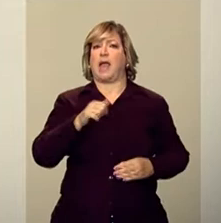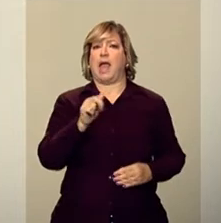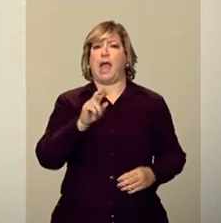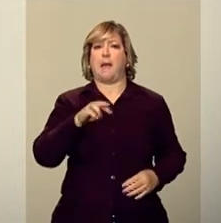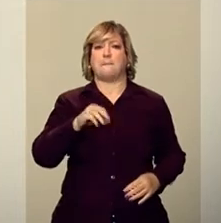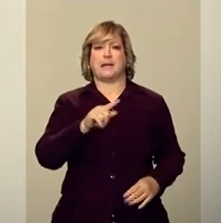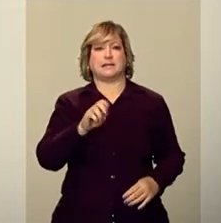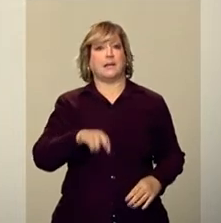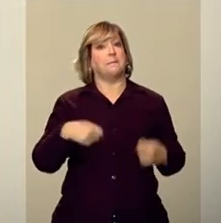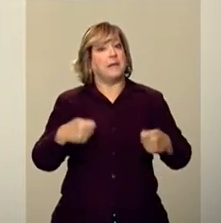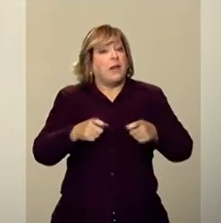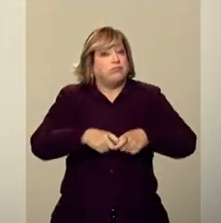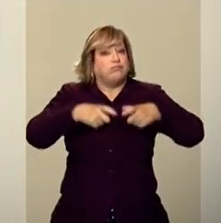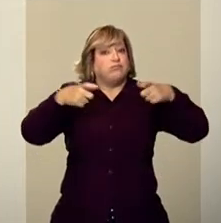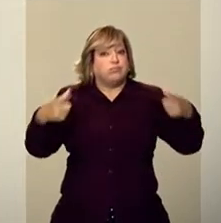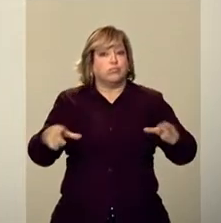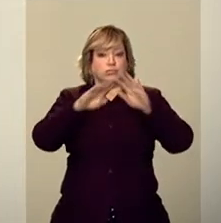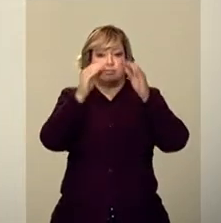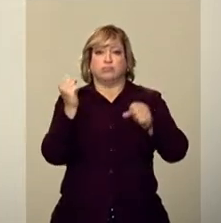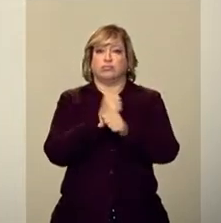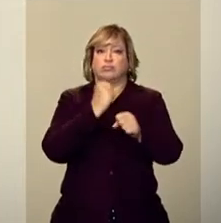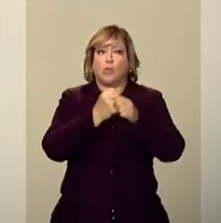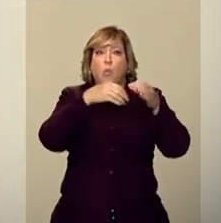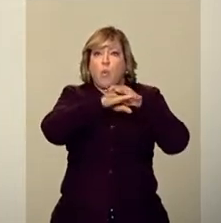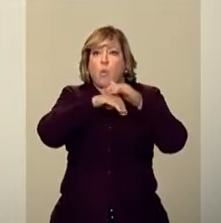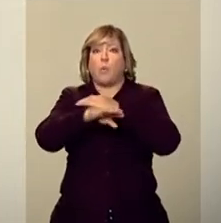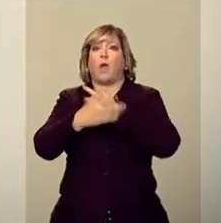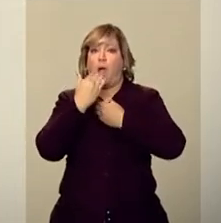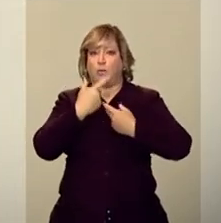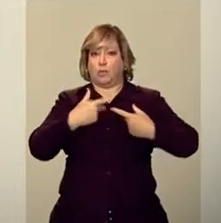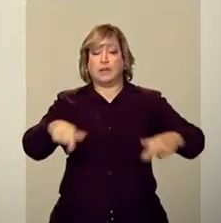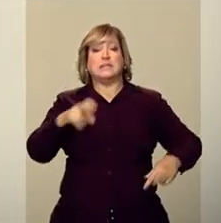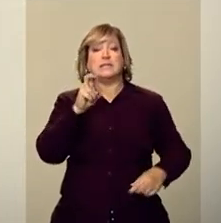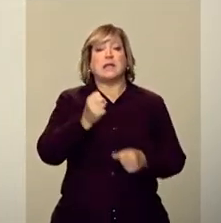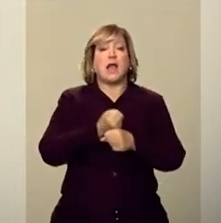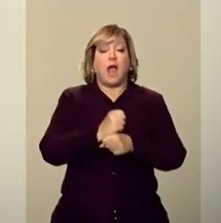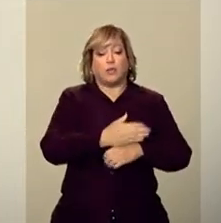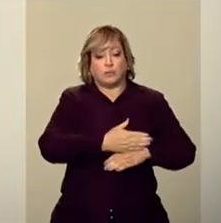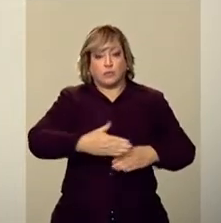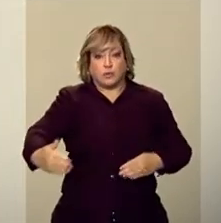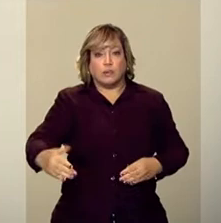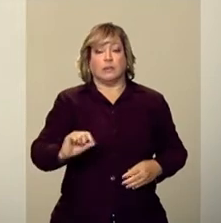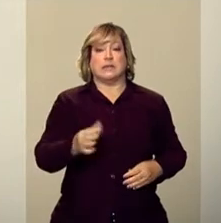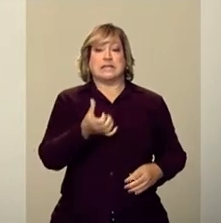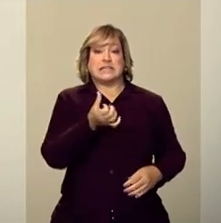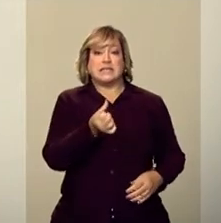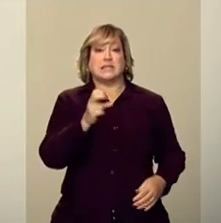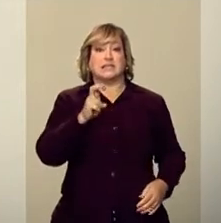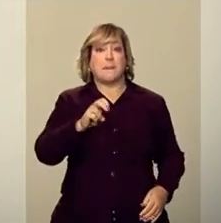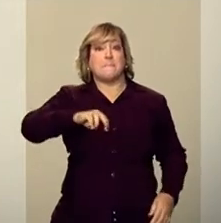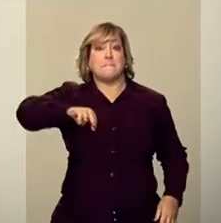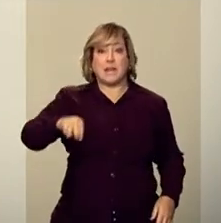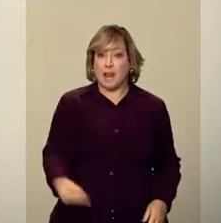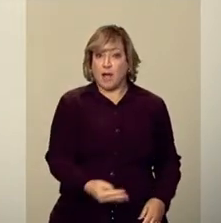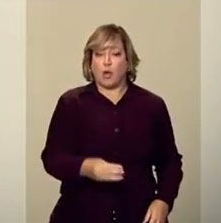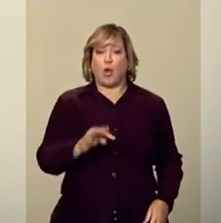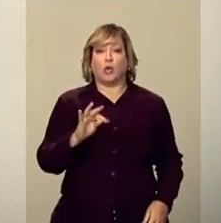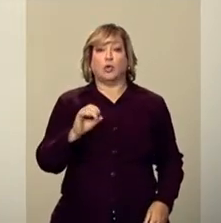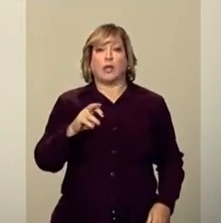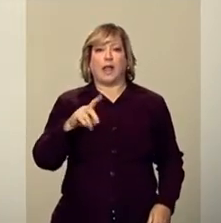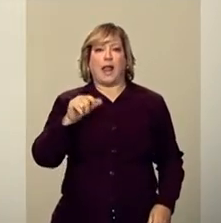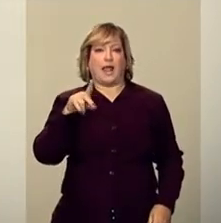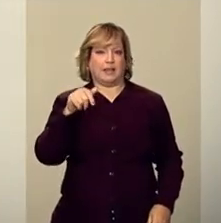precisamos aumentar a nossa capacidade nesses cinco anos próximos em 65 milhões de